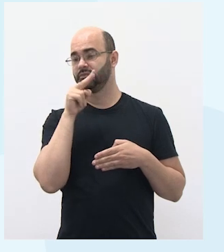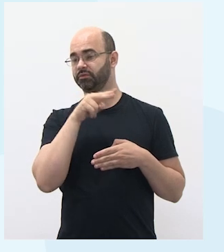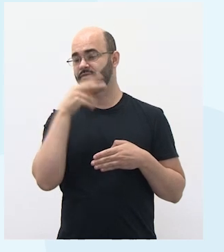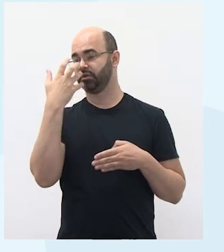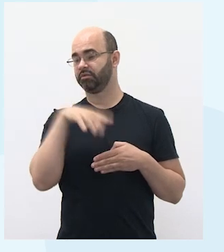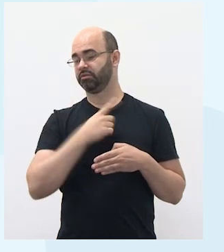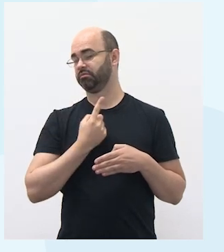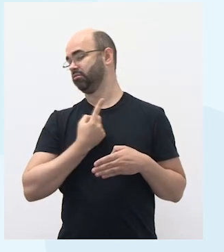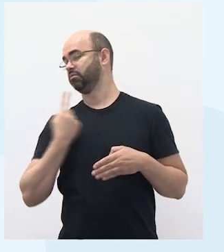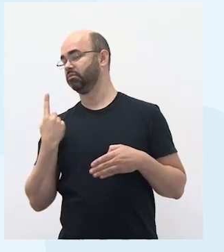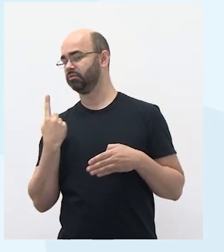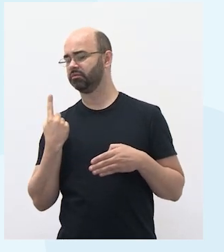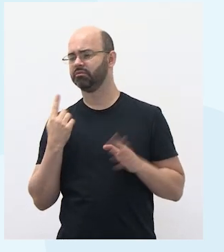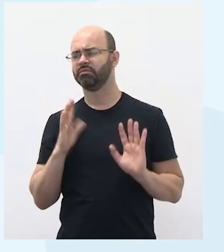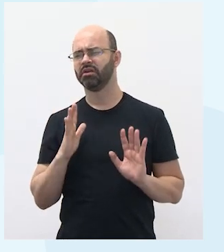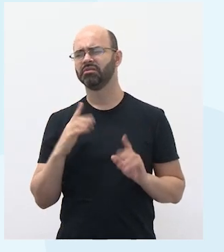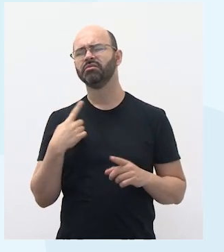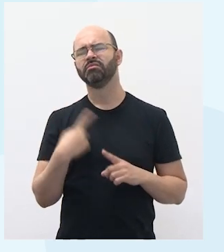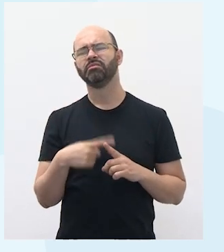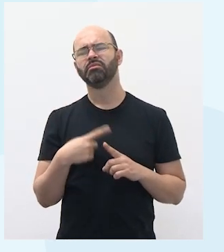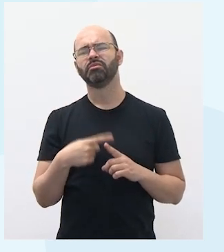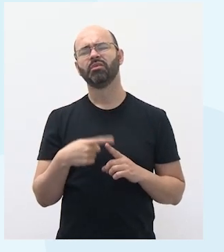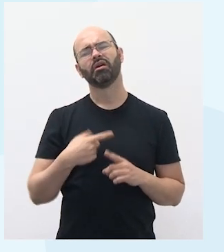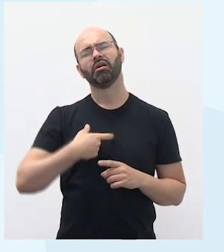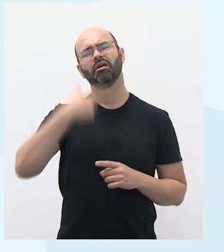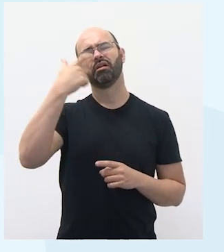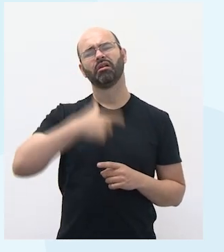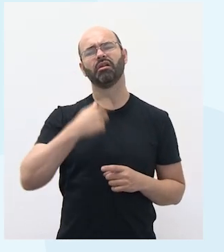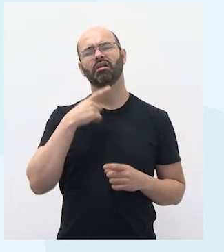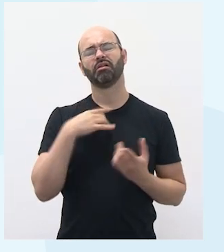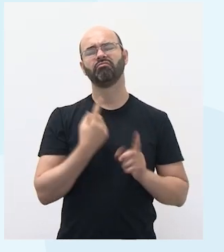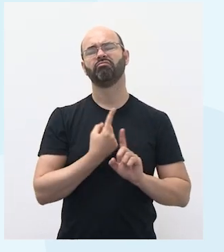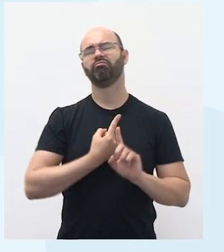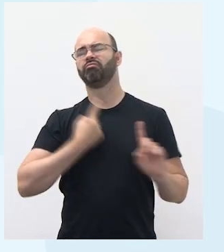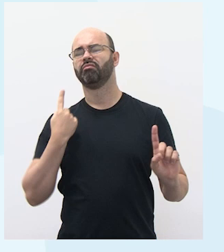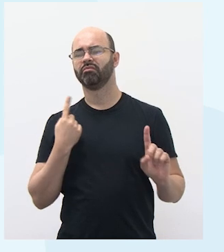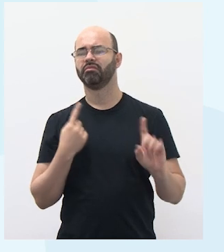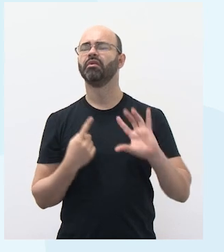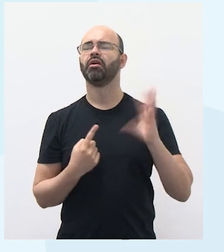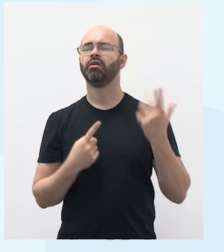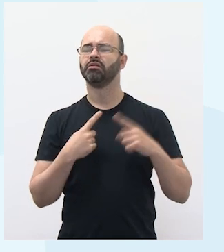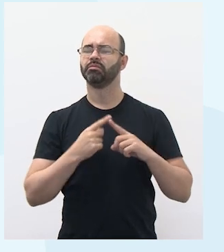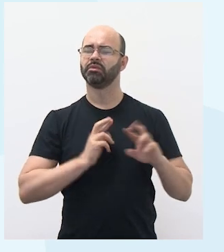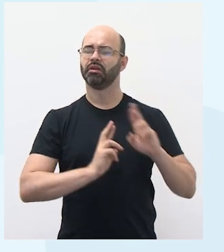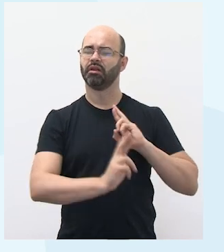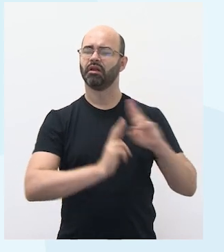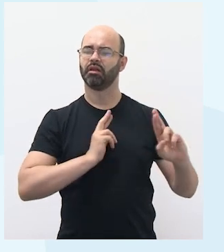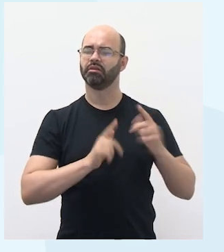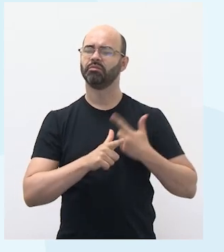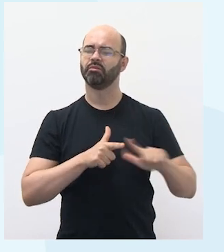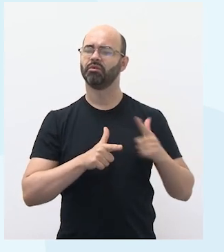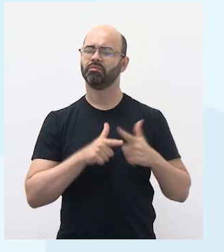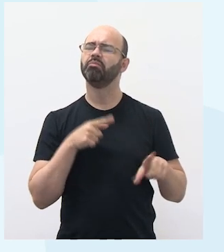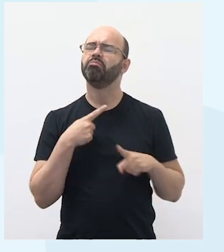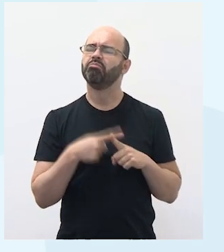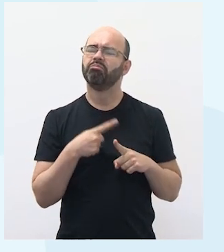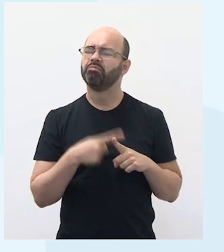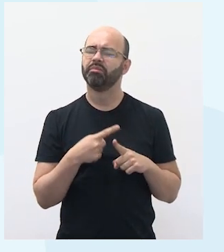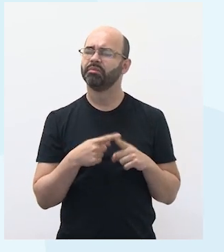esse ponto, né, do que fez essa disruptura nas relações. Próximo slide, por favor.